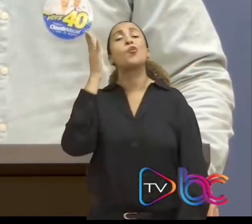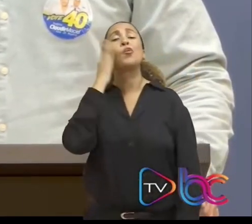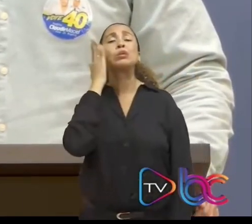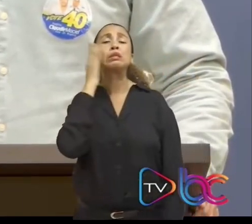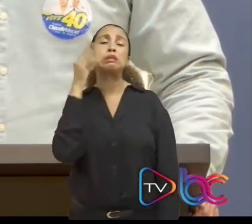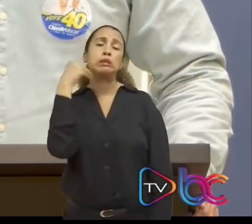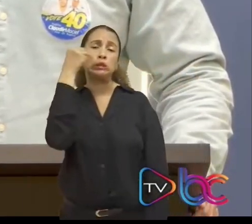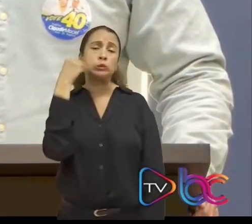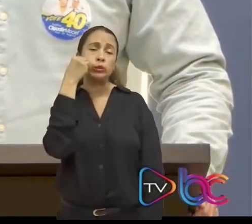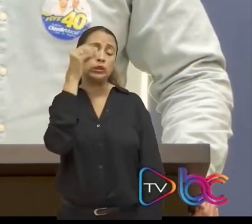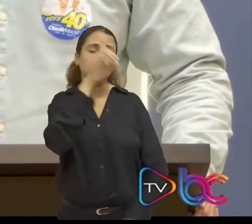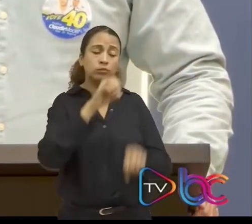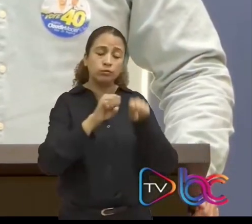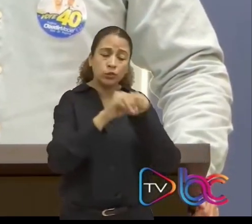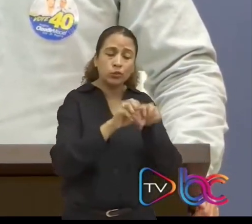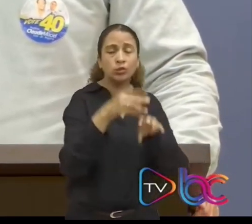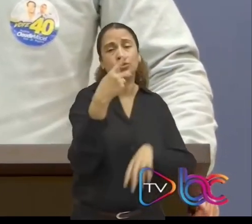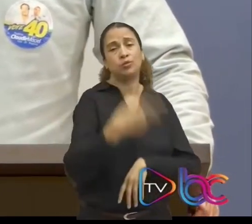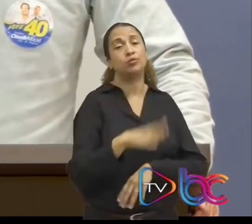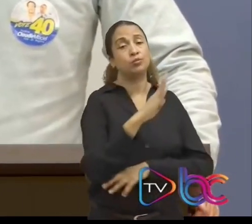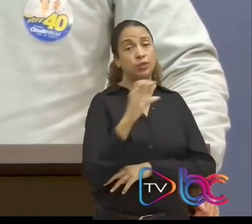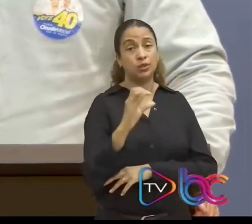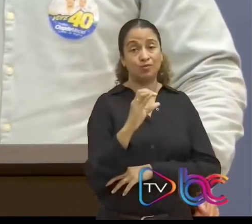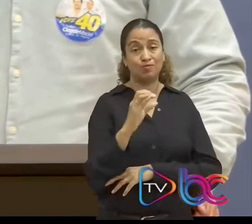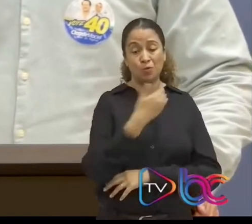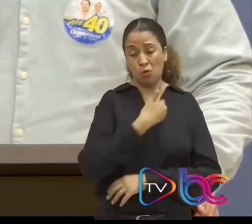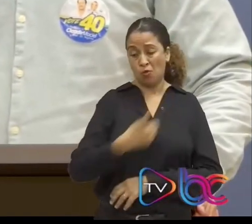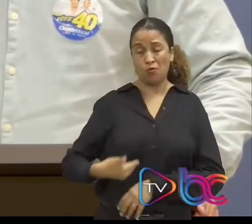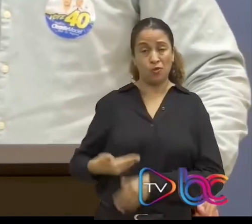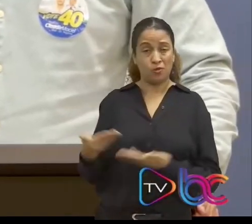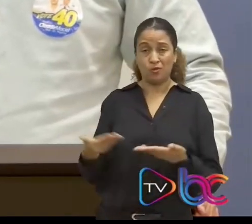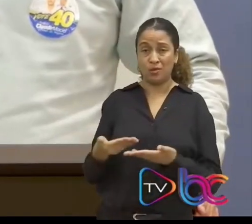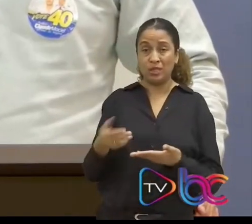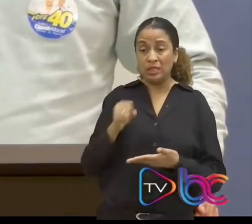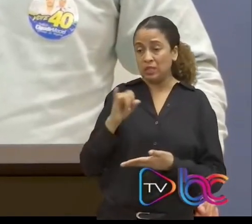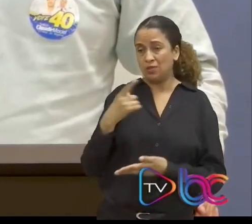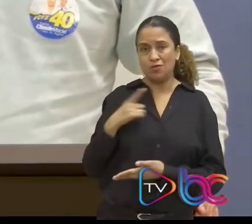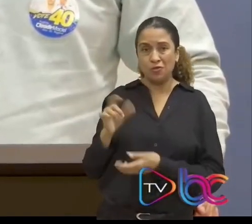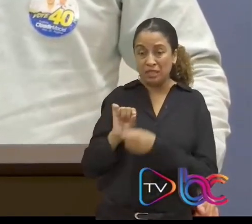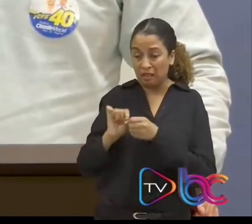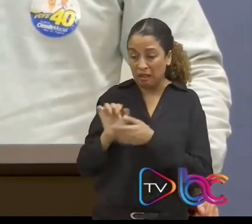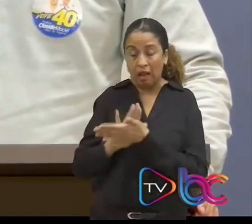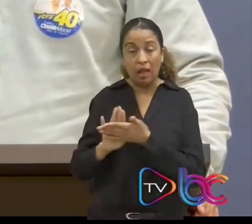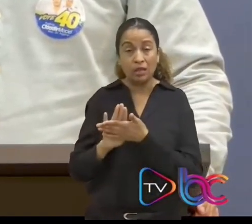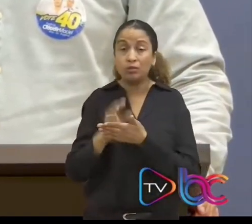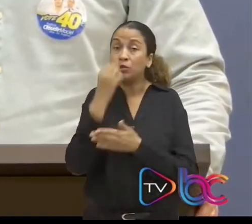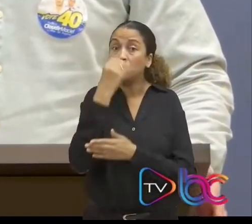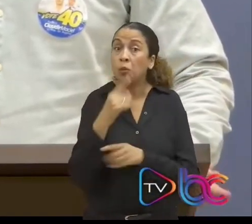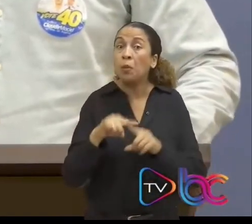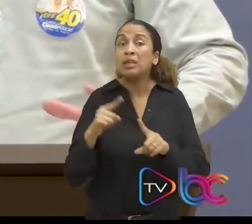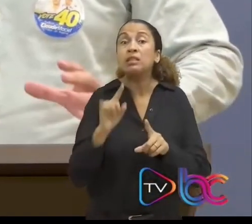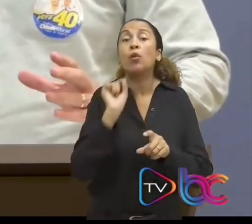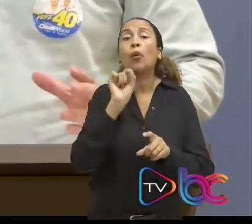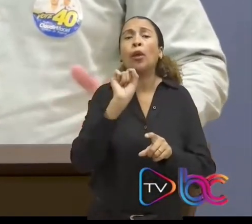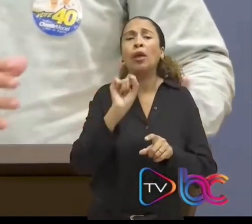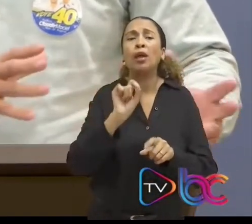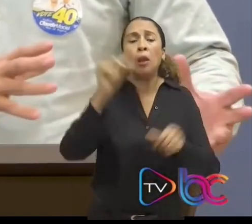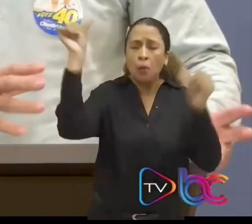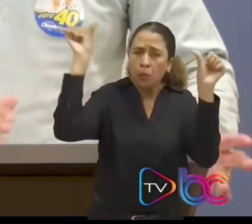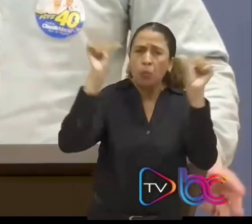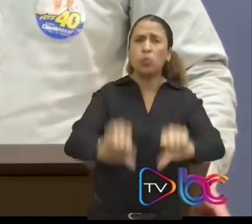nossa educação de Balneário Camboriú. O atual governo, se não tivesse feito nada, estava bom. Ele regrediu na educação. Ele tendeu